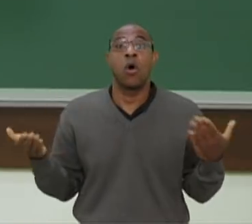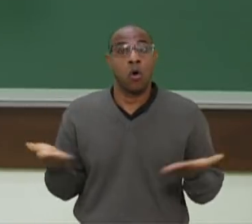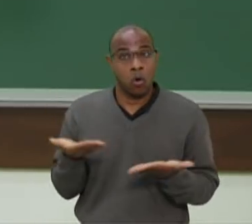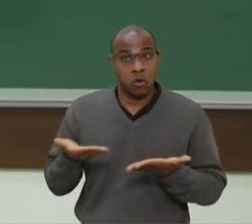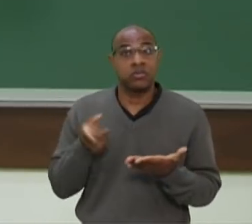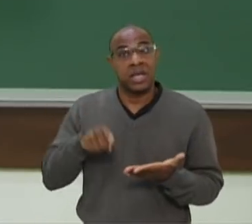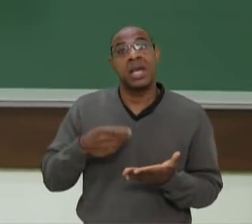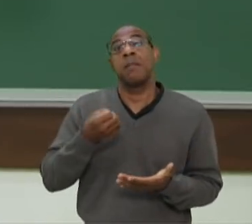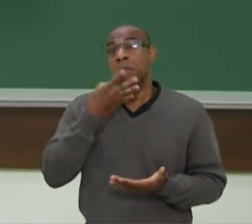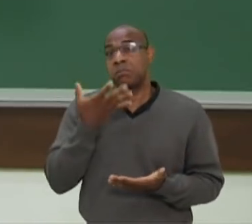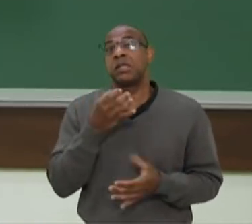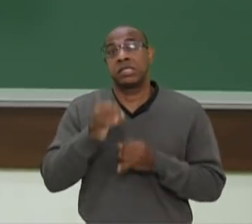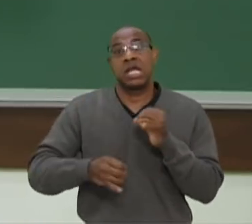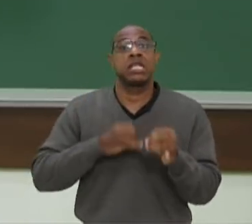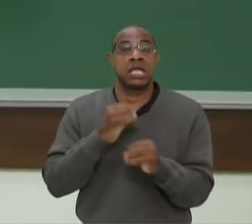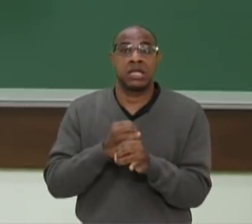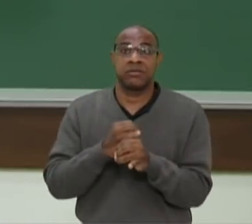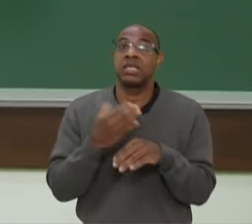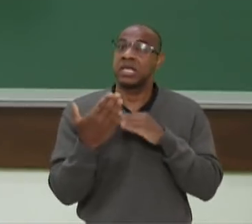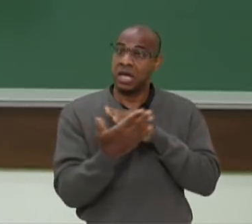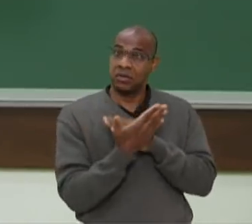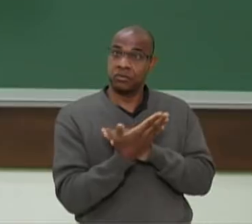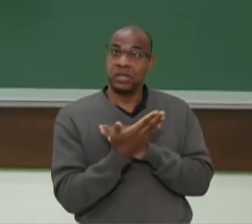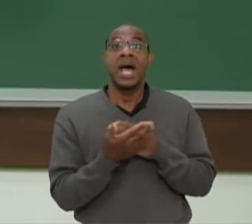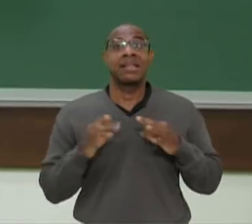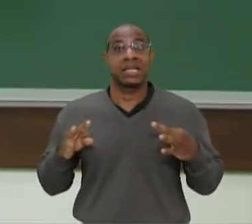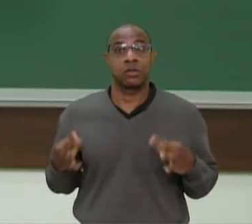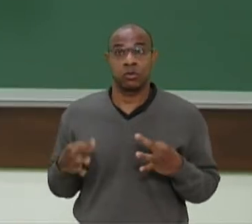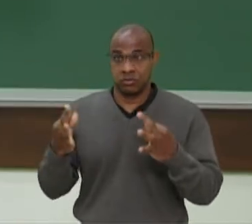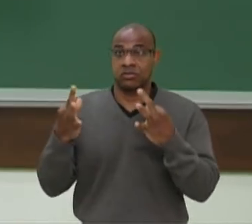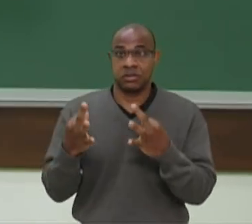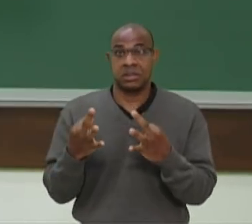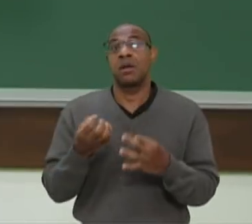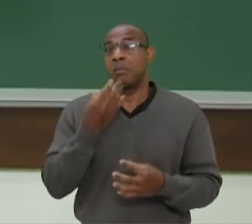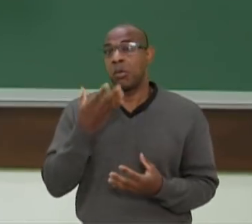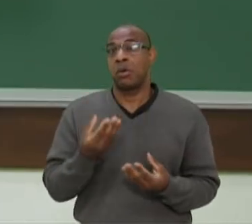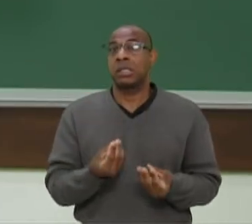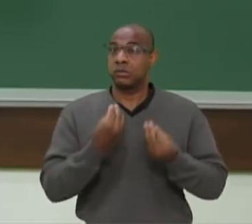da internet, da tecnologia para nós, nesse momento.